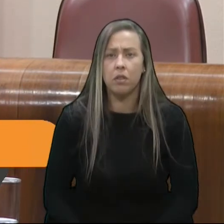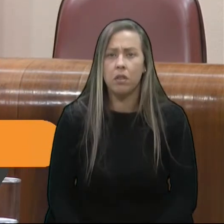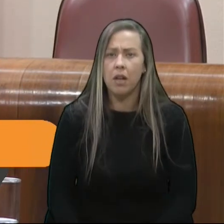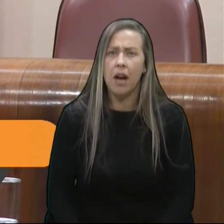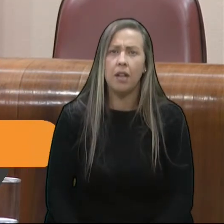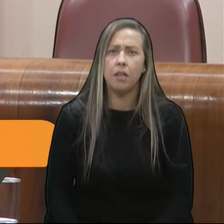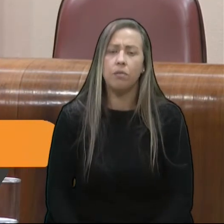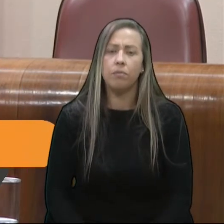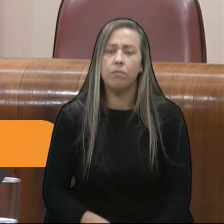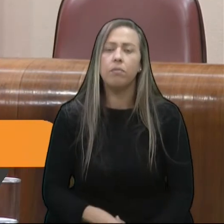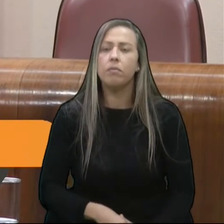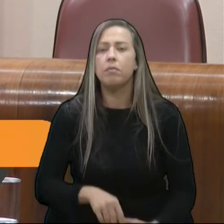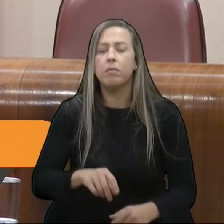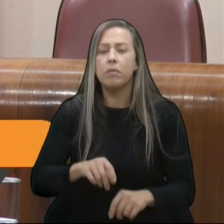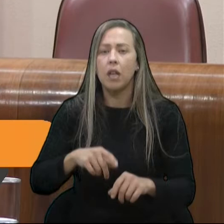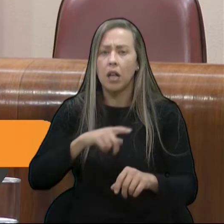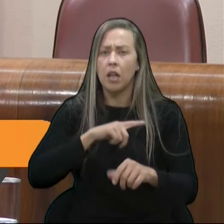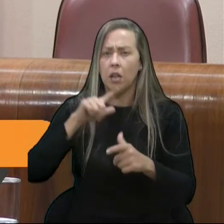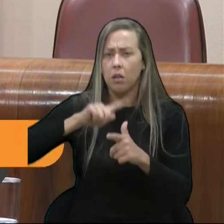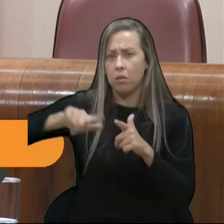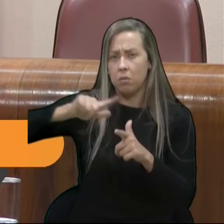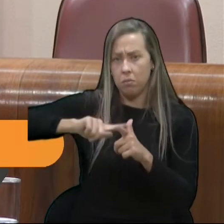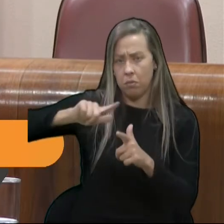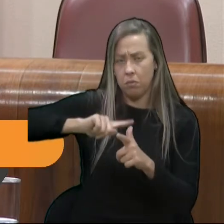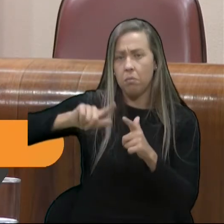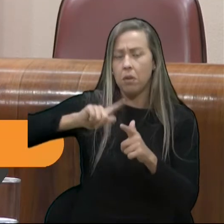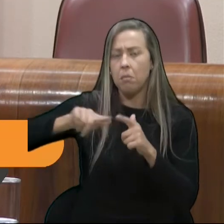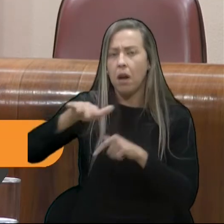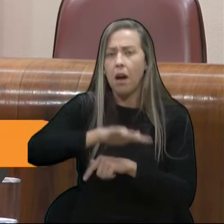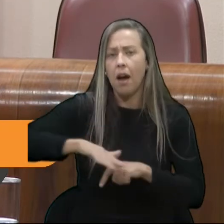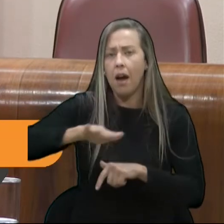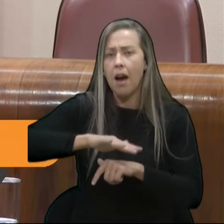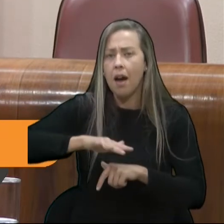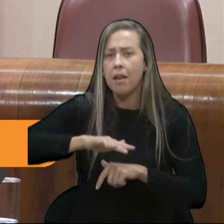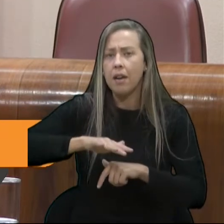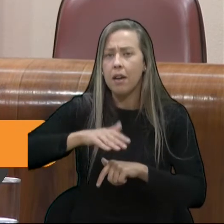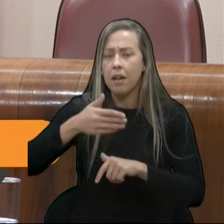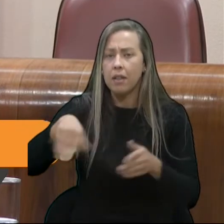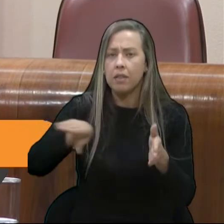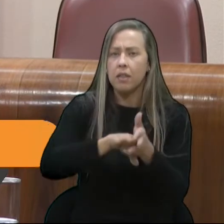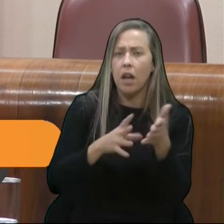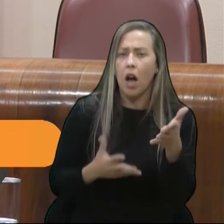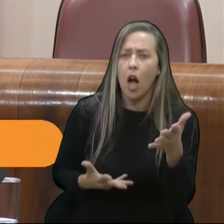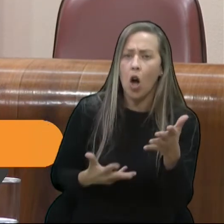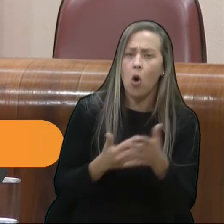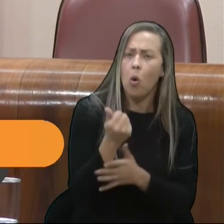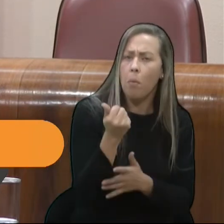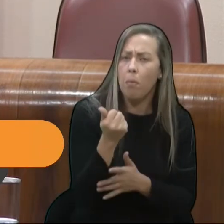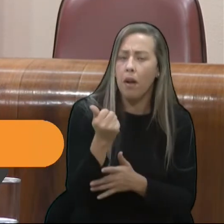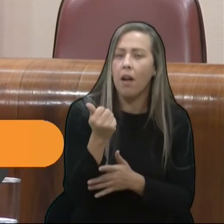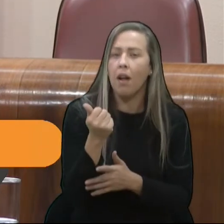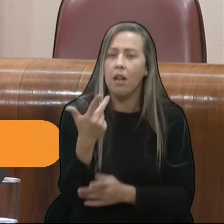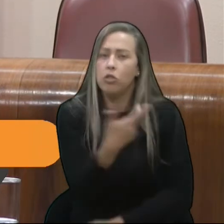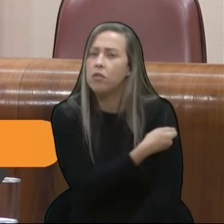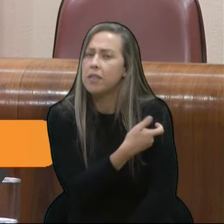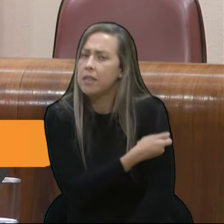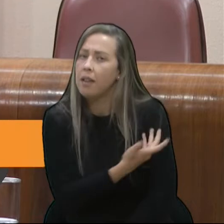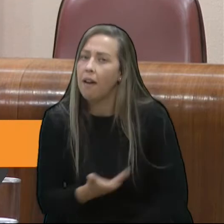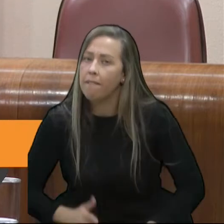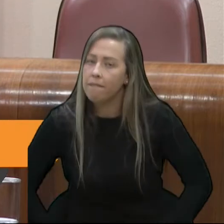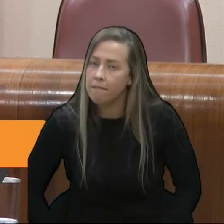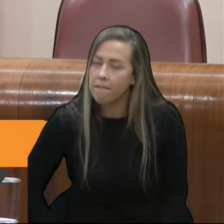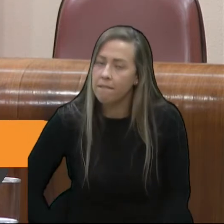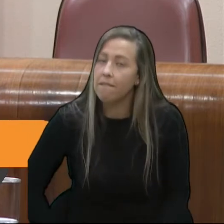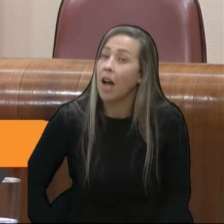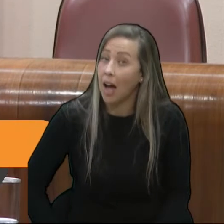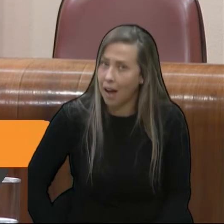ou não foi um problema governamental a chegada ou a compra ou a demora de vacinas?